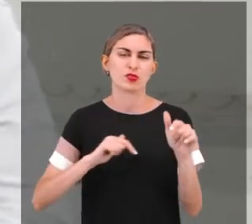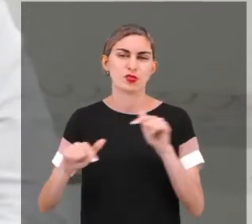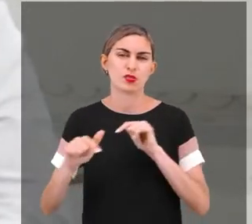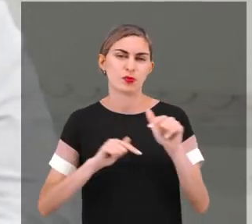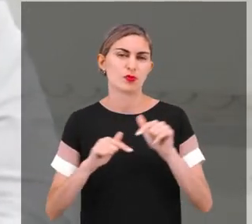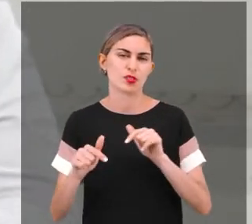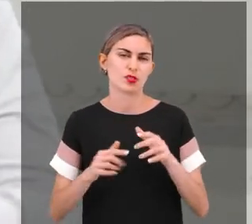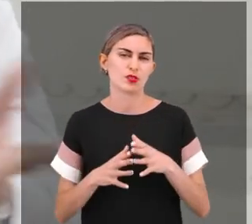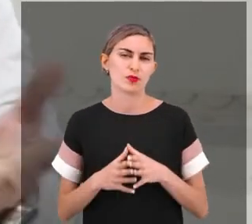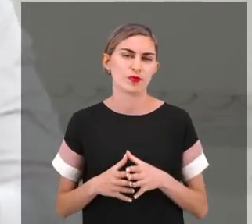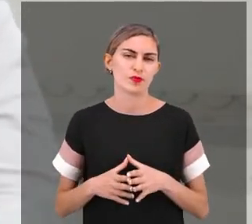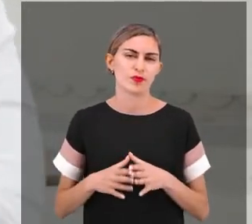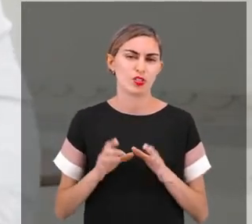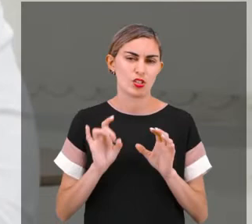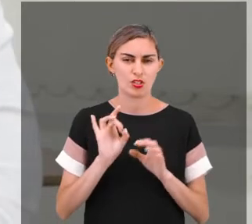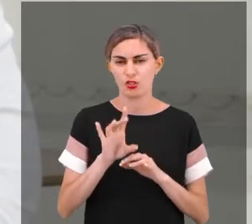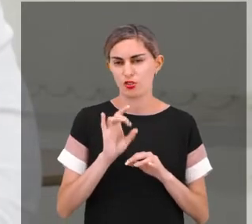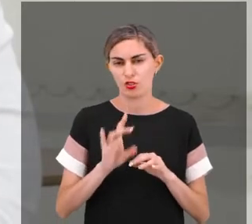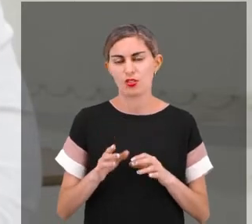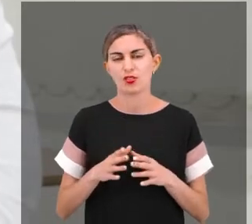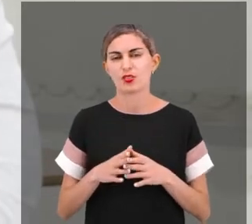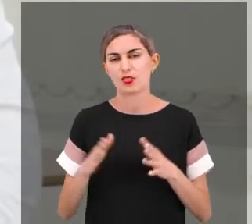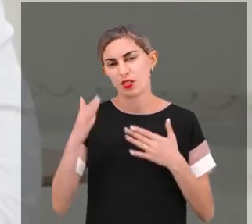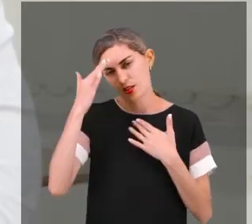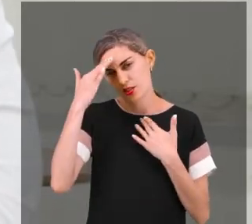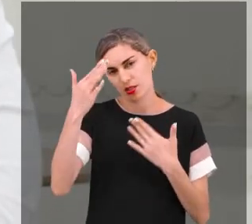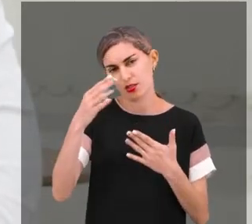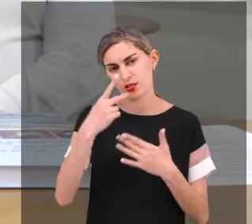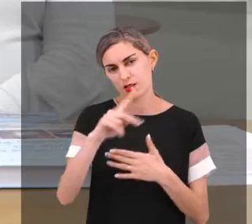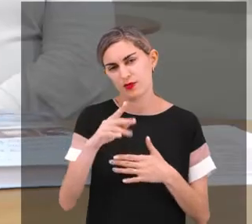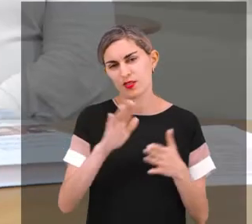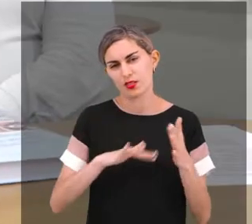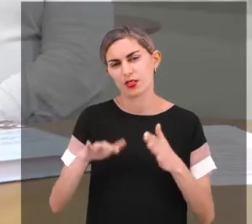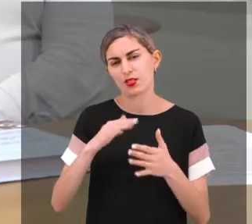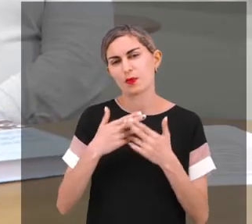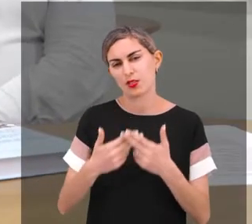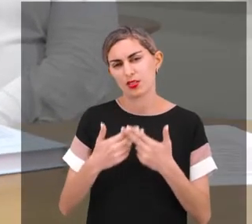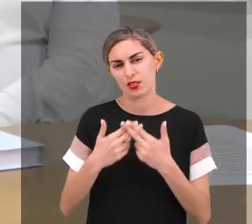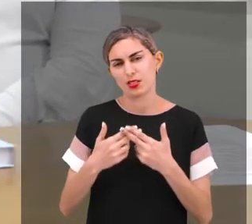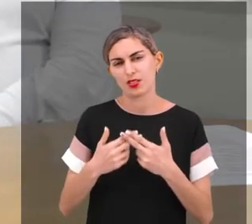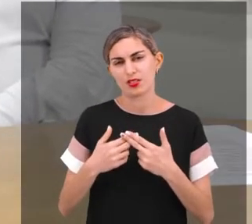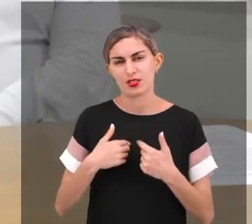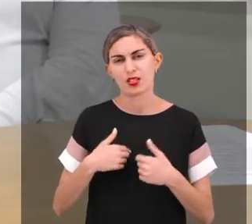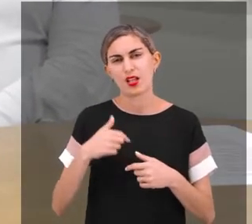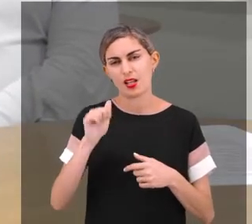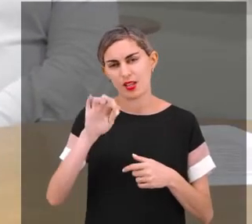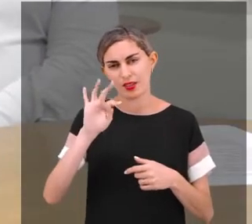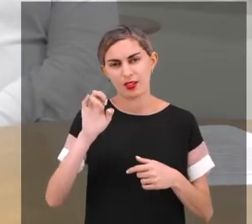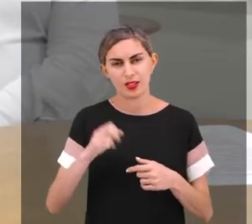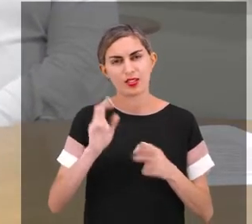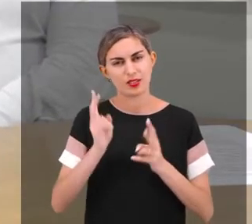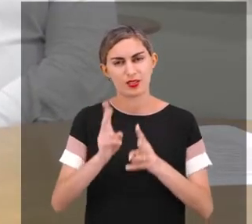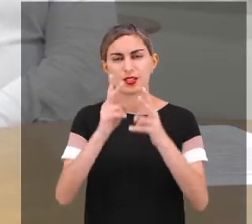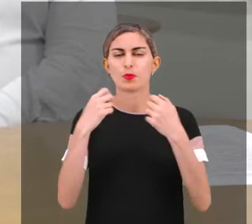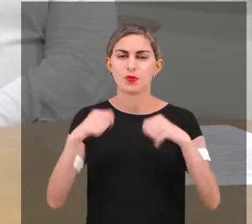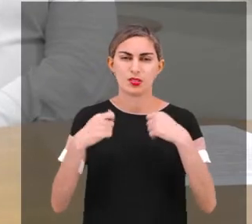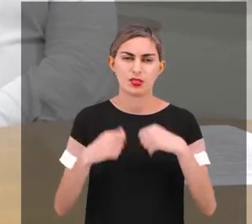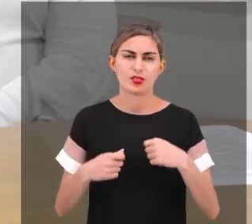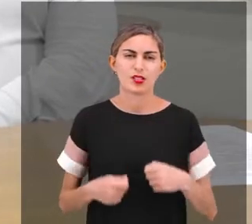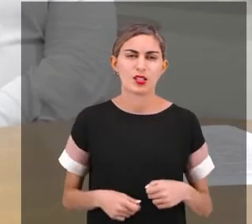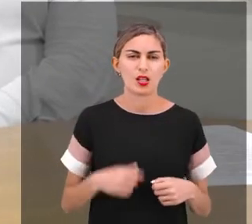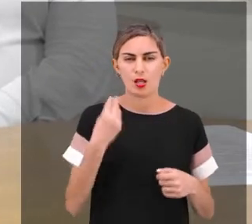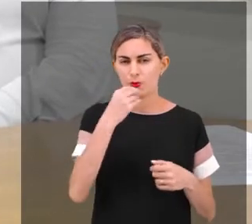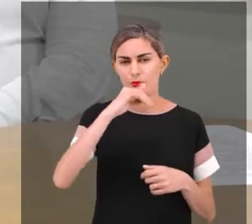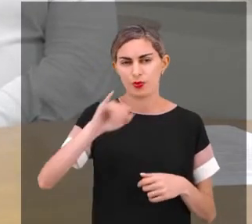do trabalho. Era isso. Agradeço a vocês a paciência e estamos à disposição para atendê-los sempre que